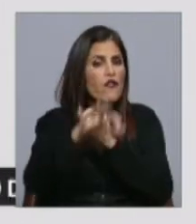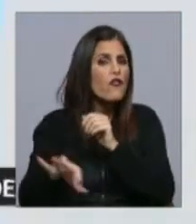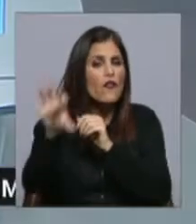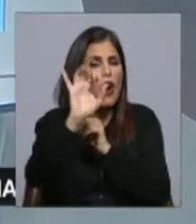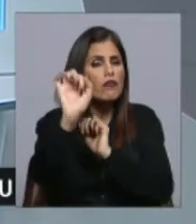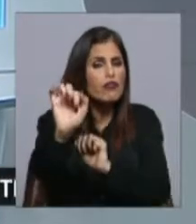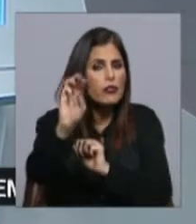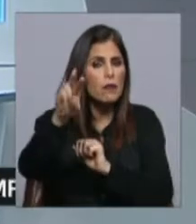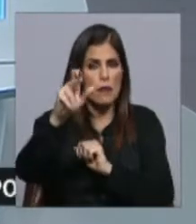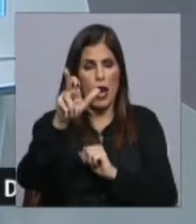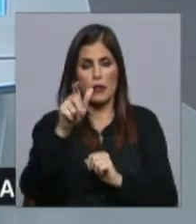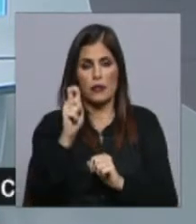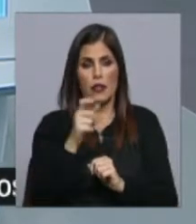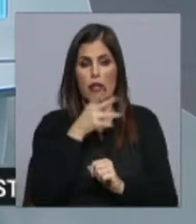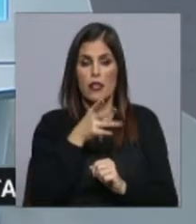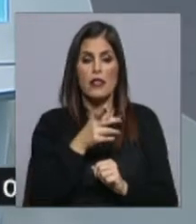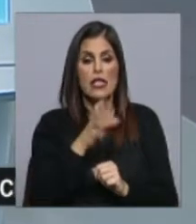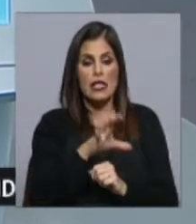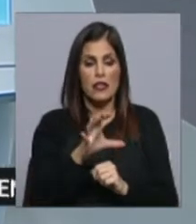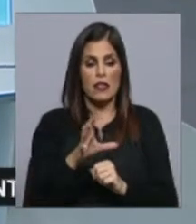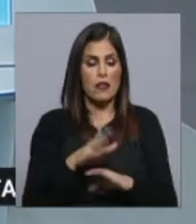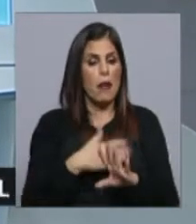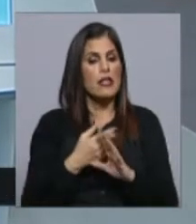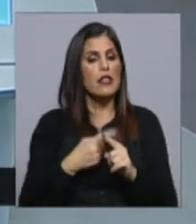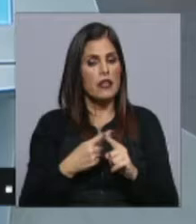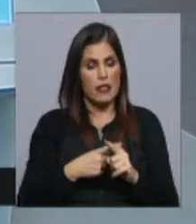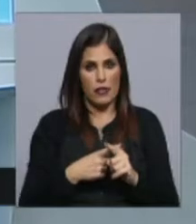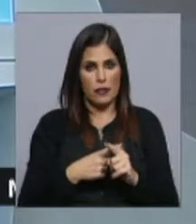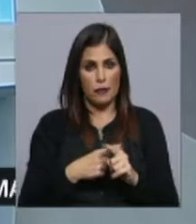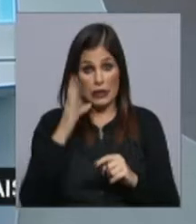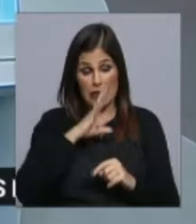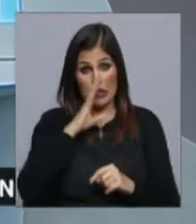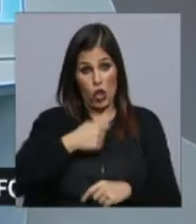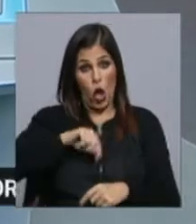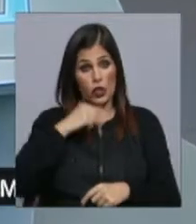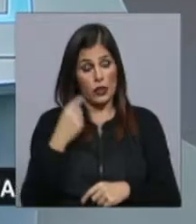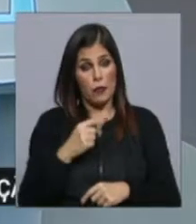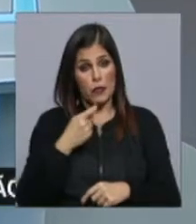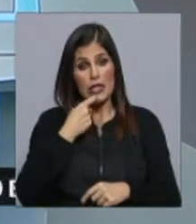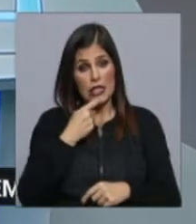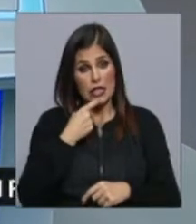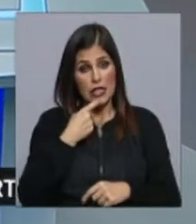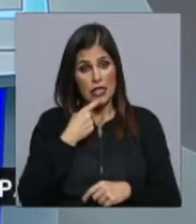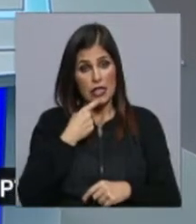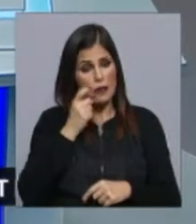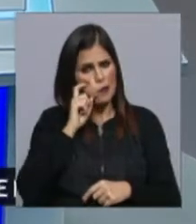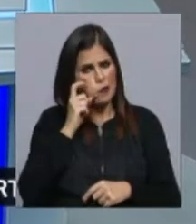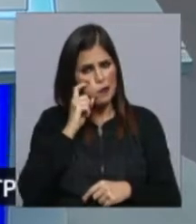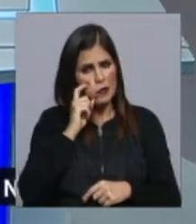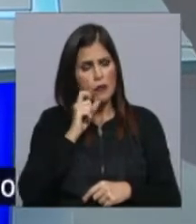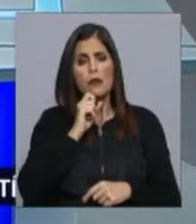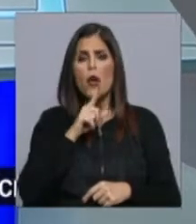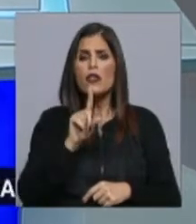mais interessante ainda, dizem estes cientistas, é que se nós temos estas rochas e estes glaciares estão bem preservados, eles também